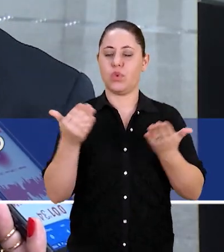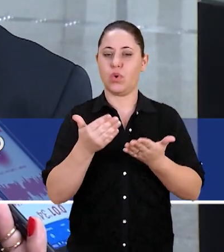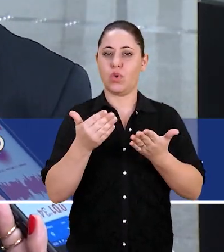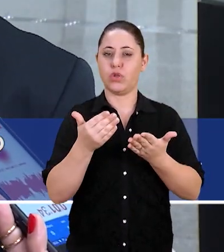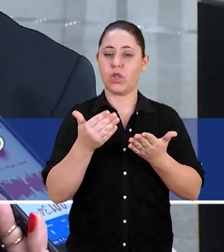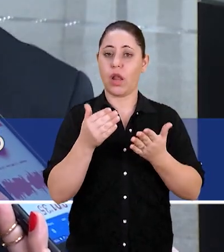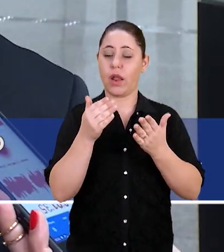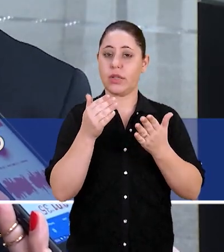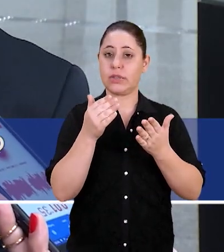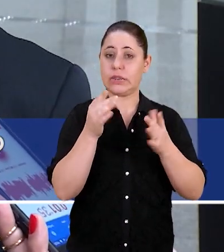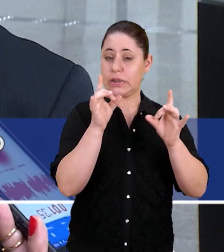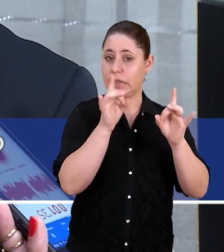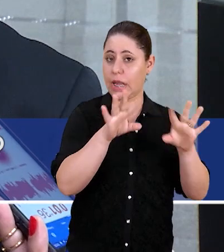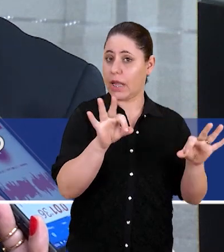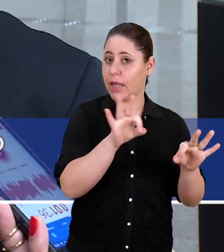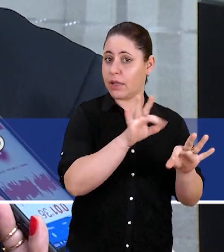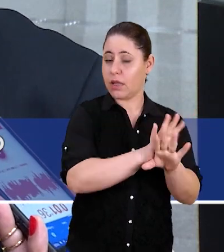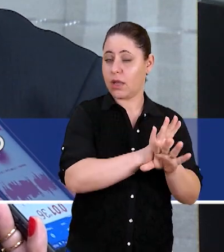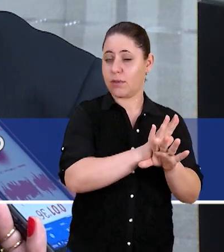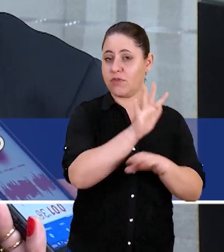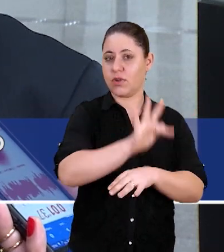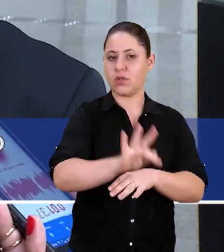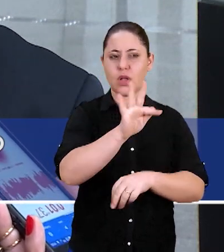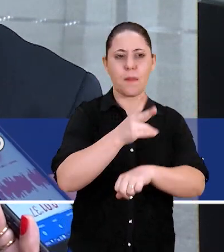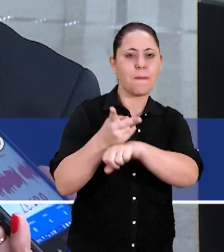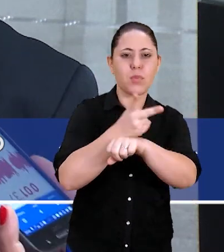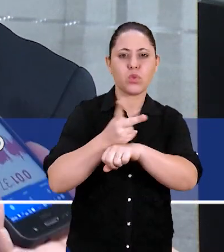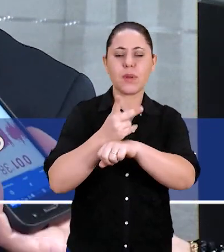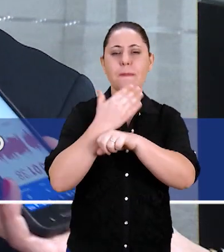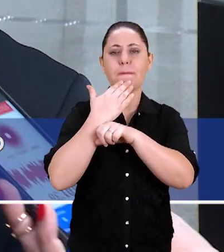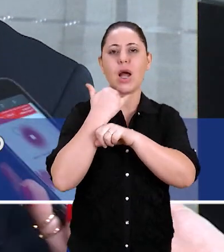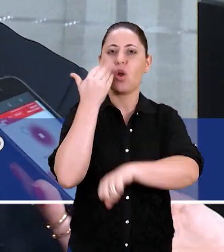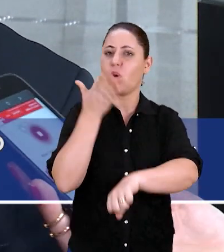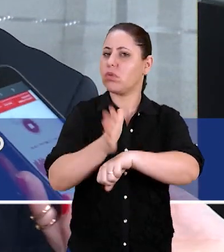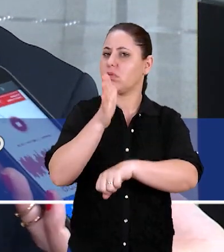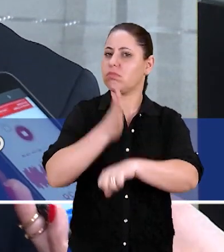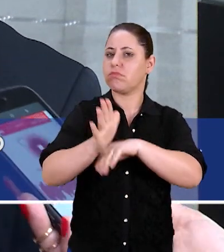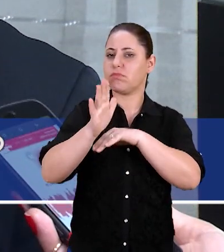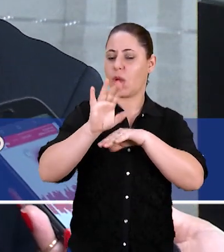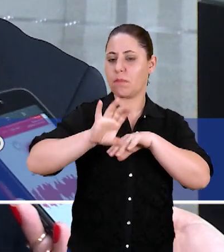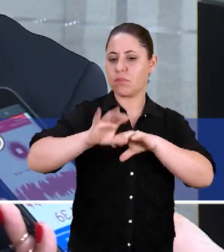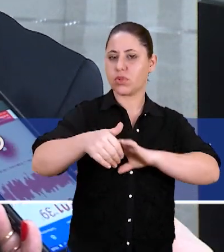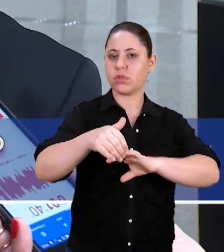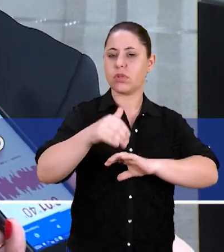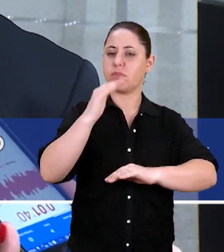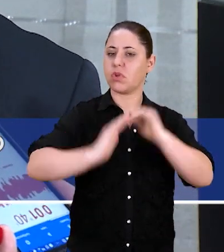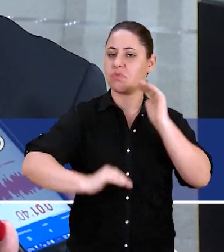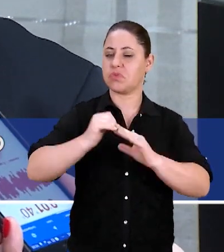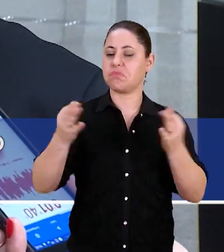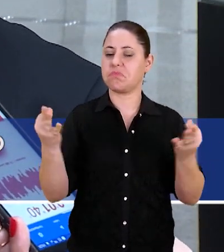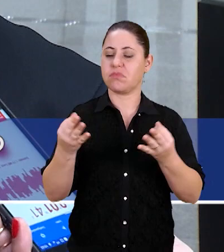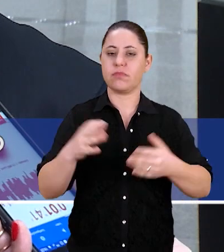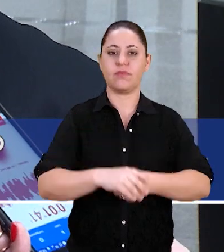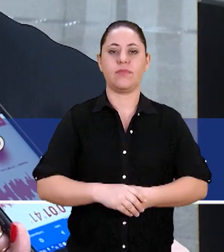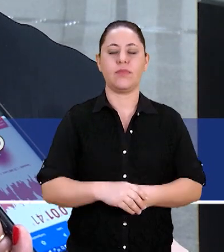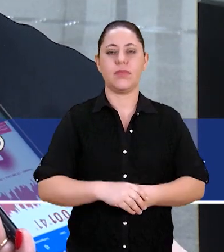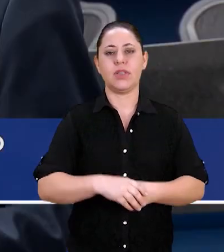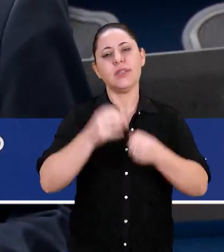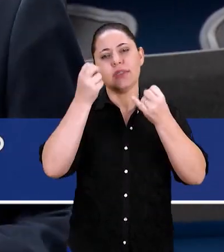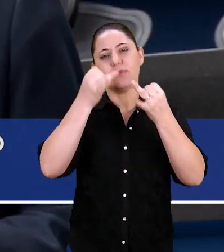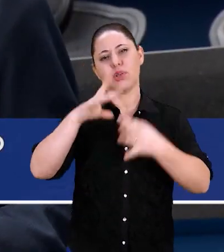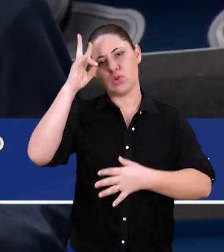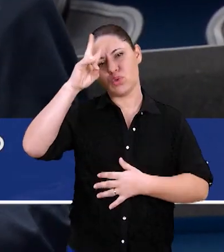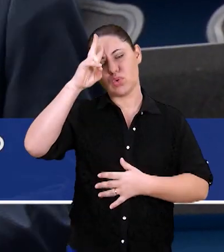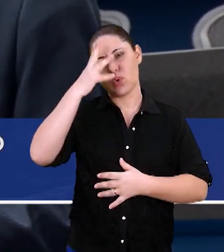mercado profissional saem das universidades, eles continuem a sua busca de qualificação. É importantíssimo que se sejam